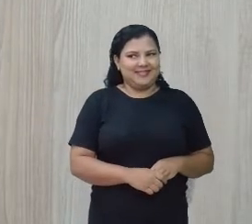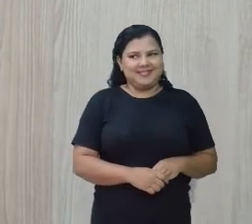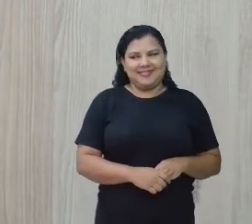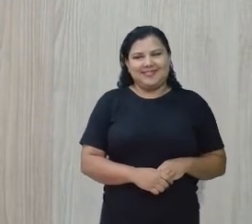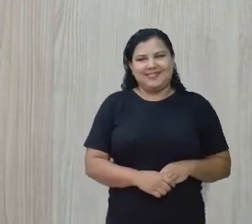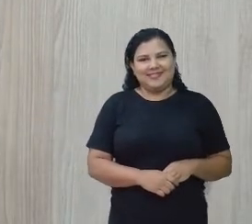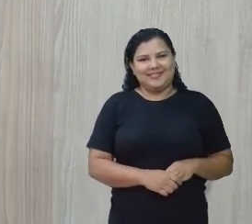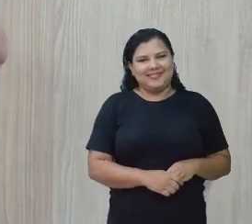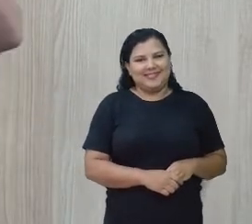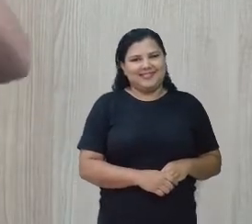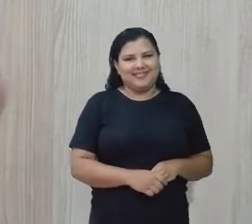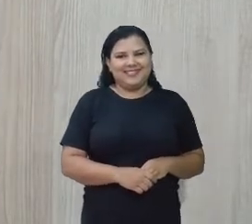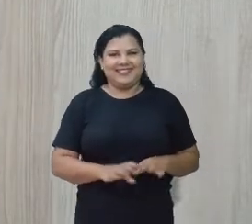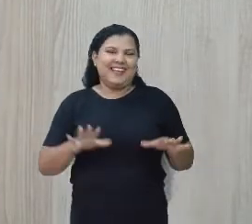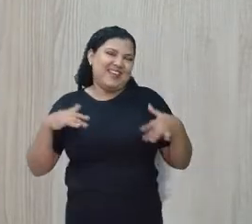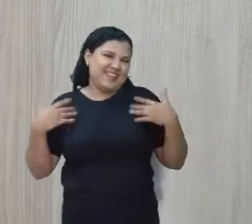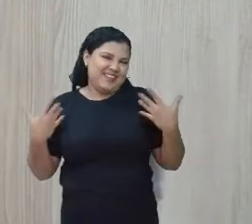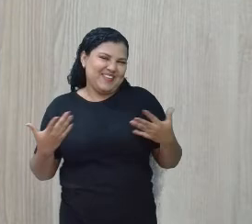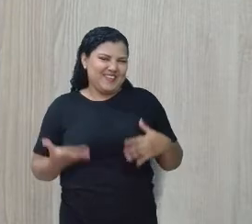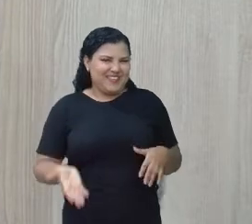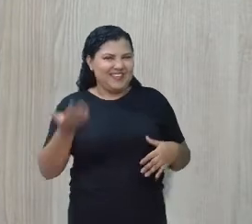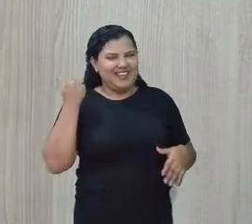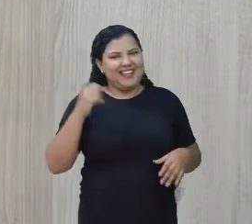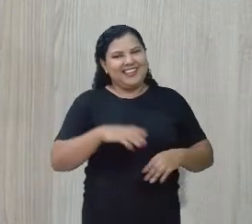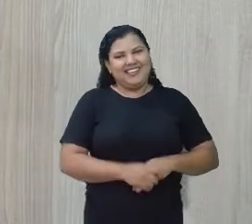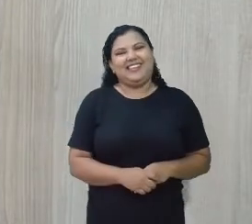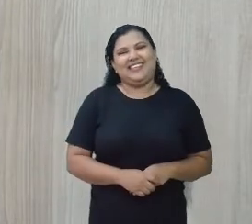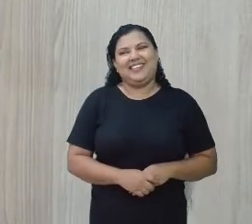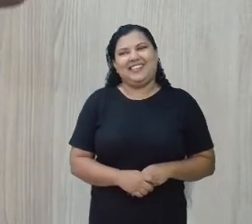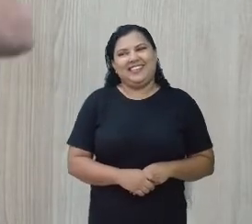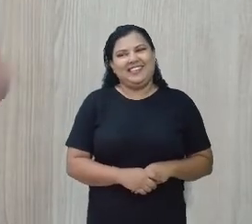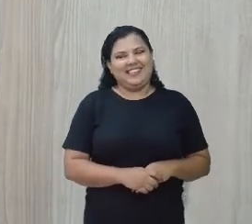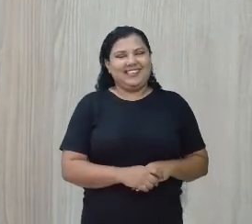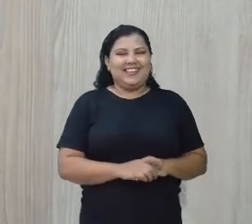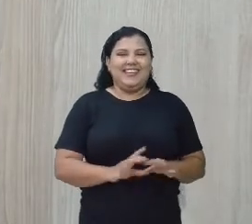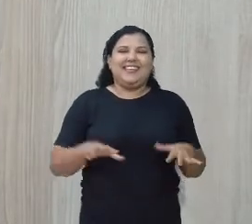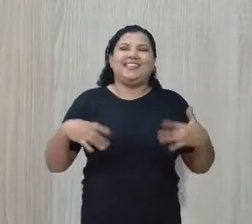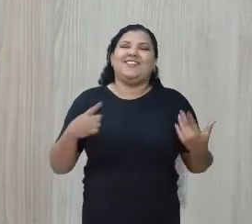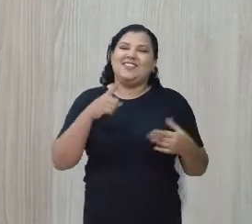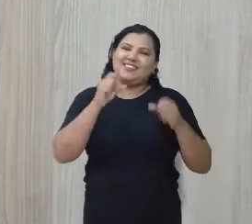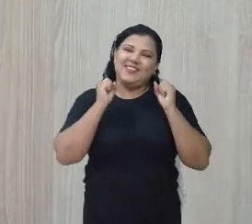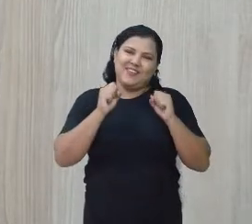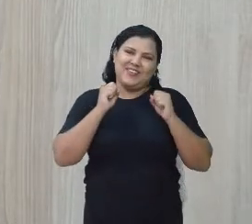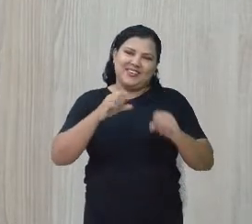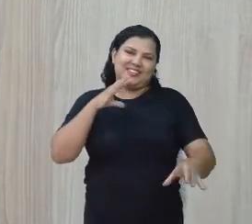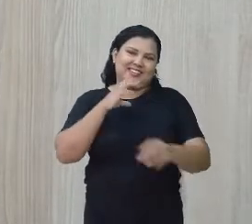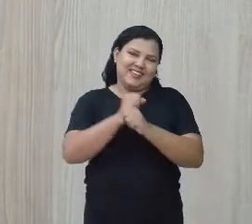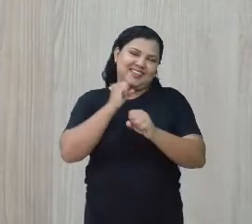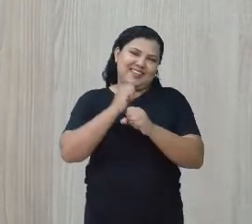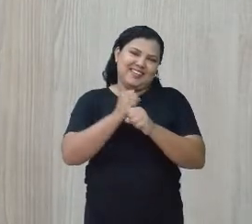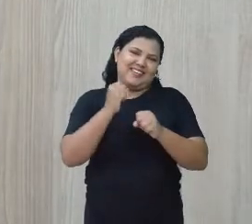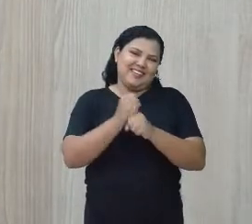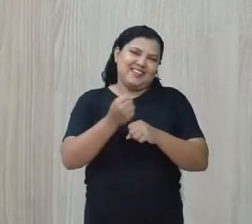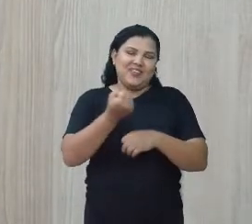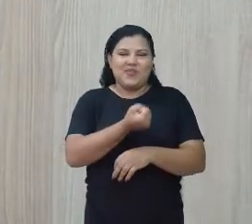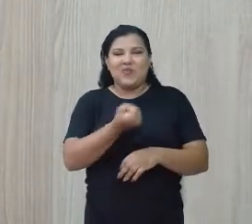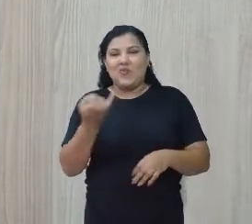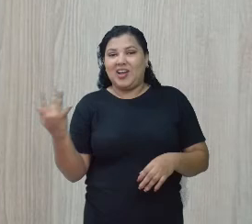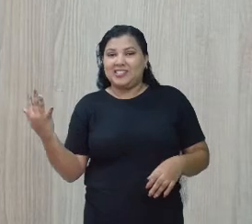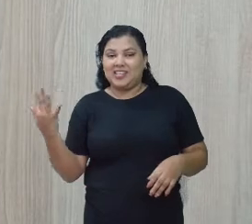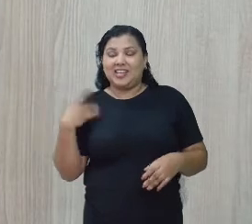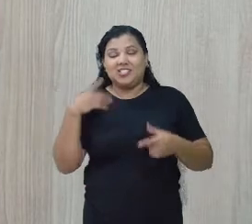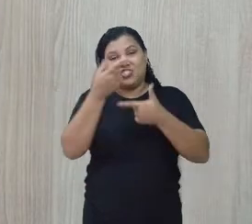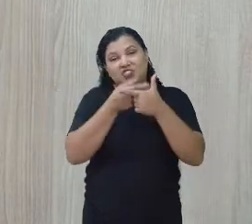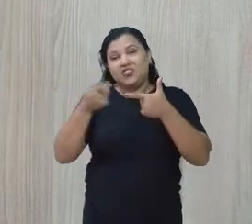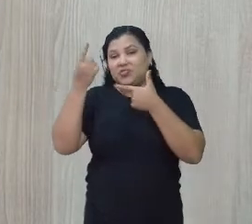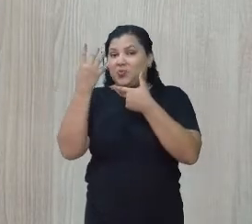1/4. Enfim, vamos lá. Então, basta você pegar o valor e